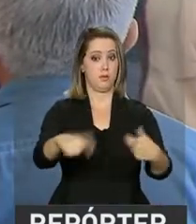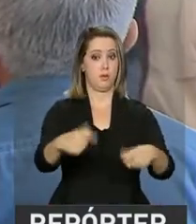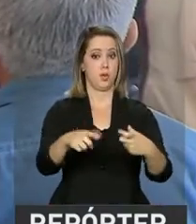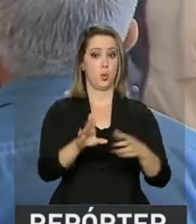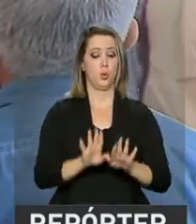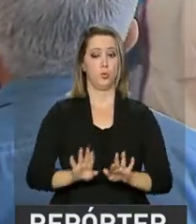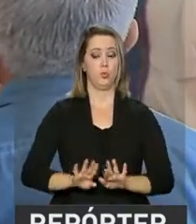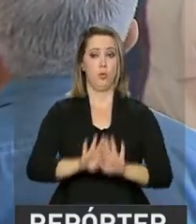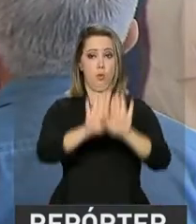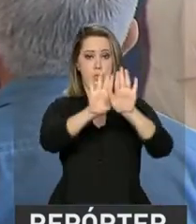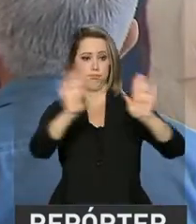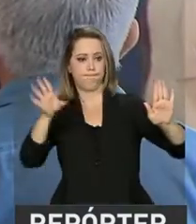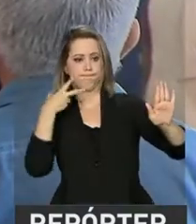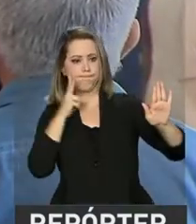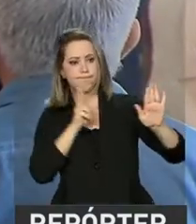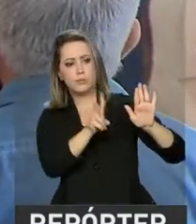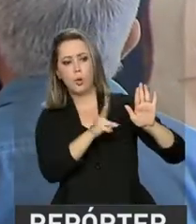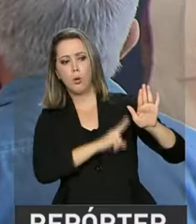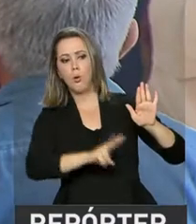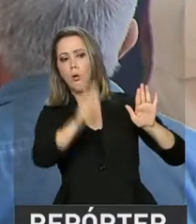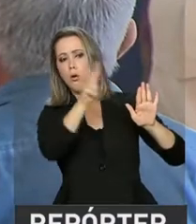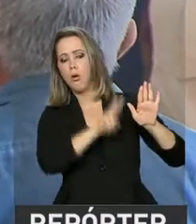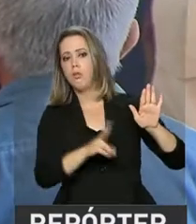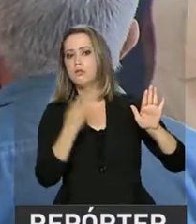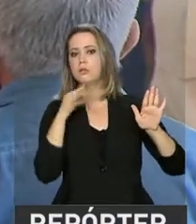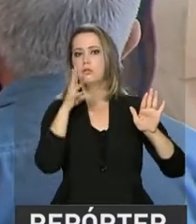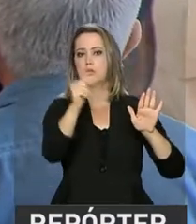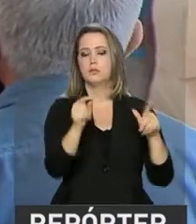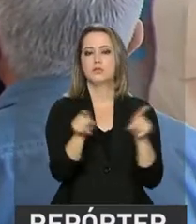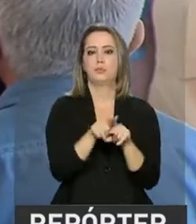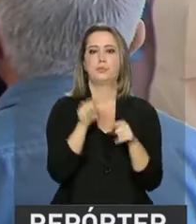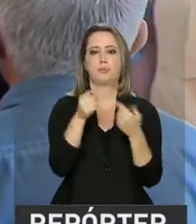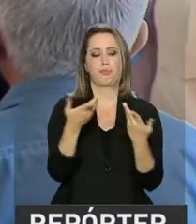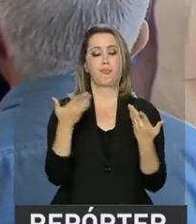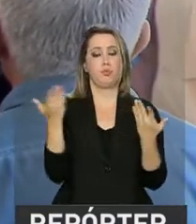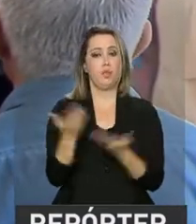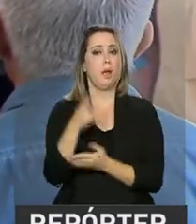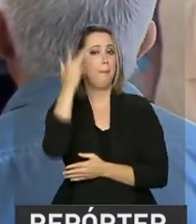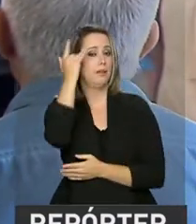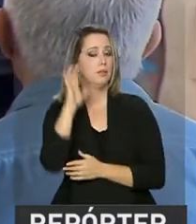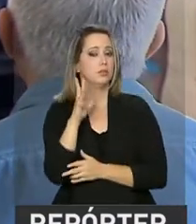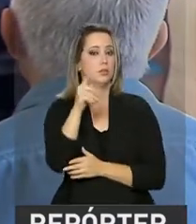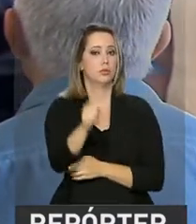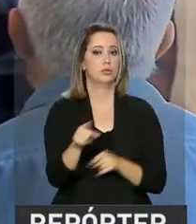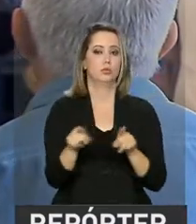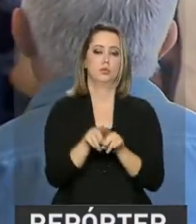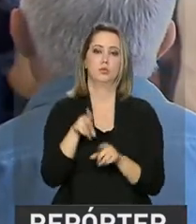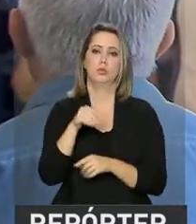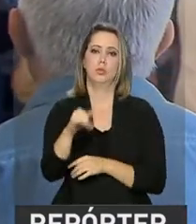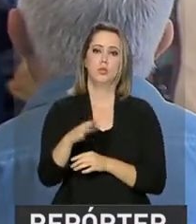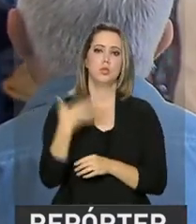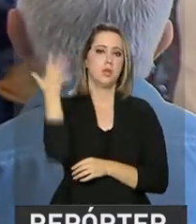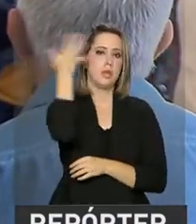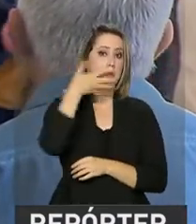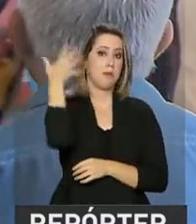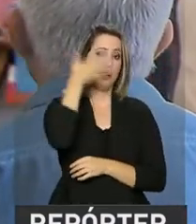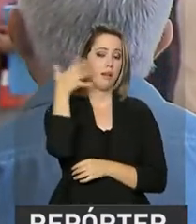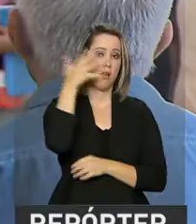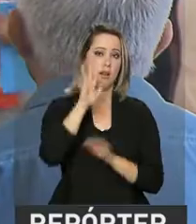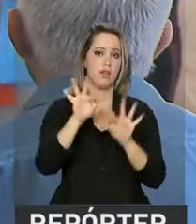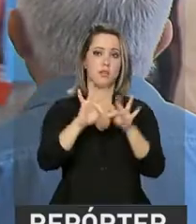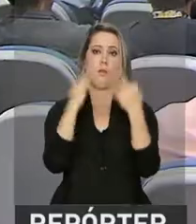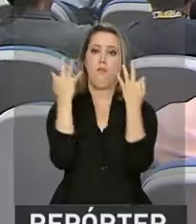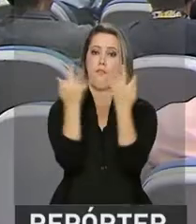principal do evento, na área pública, e estamos organizando amanhã o dia inteiro um fórum de cidades inteligentes e